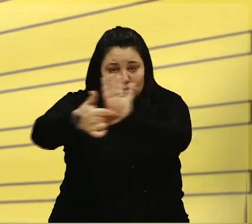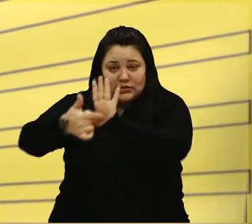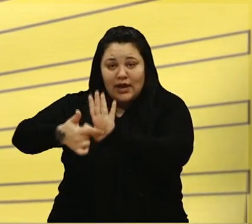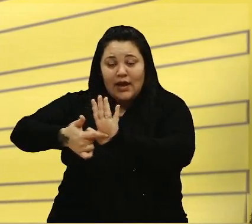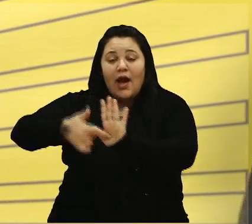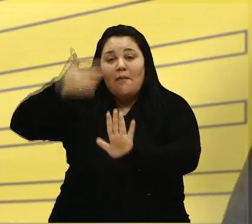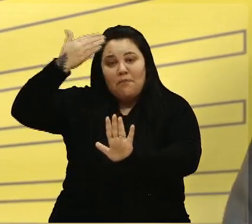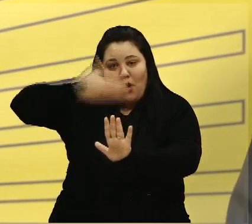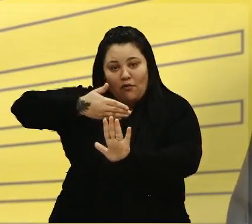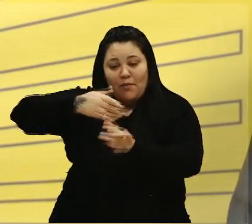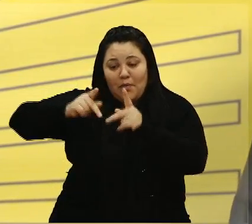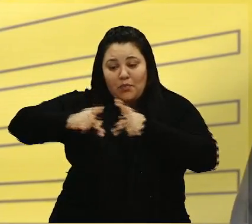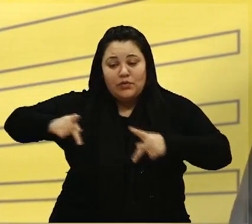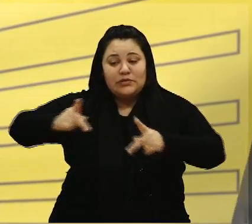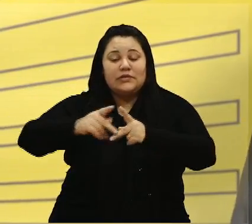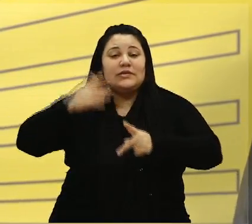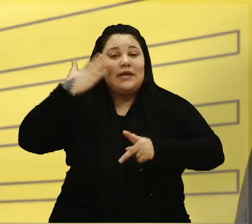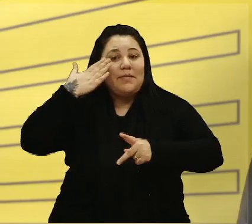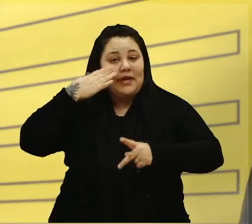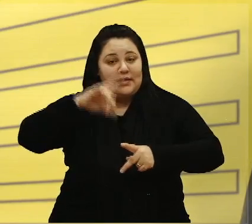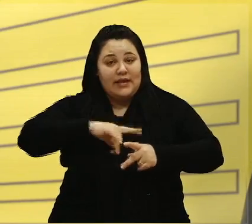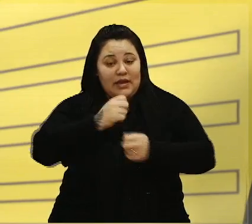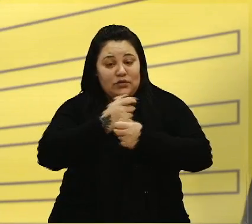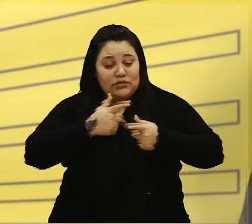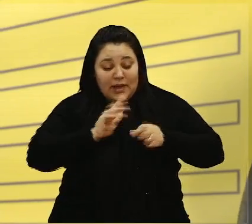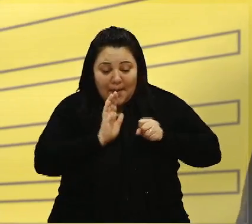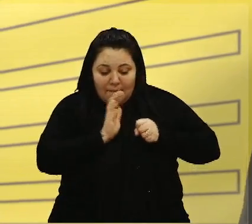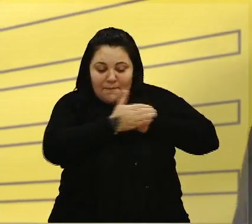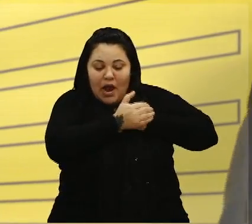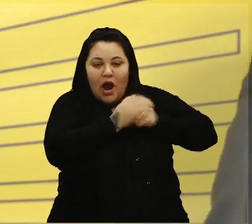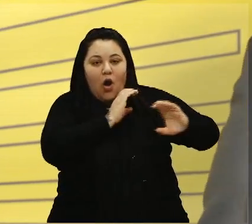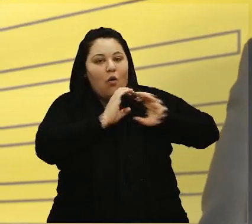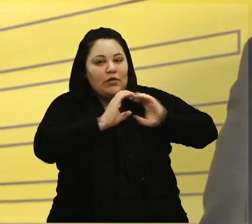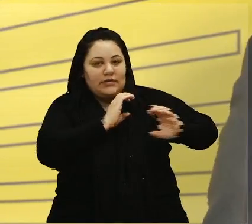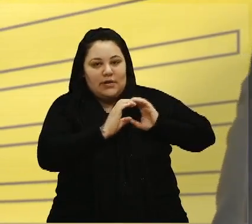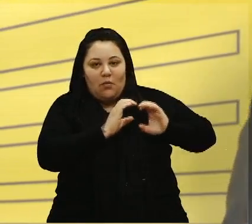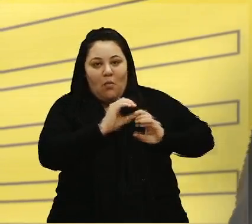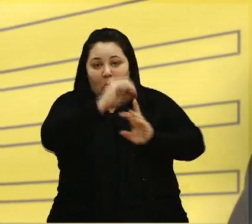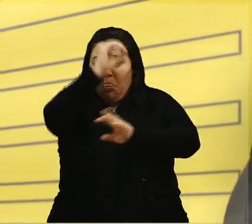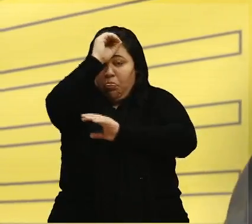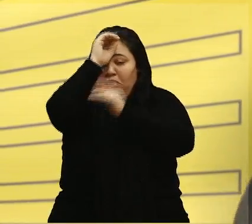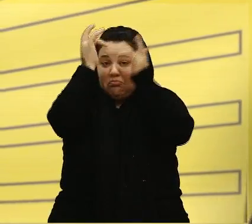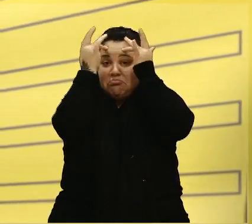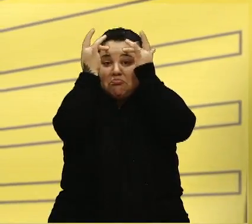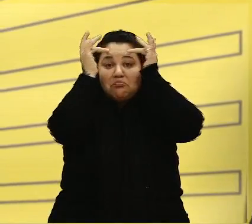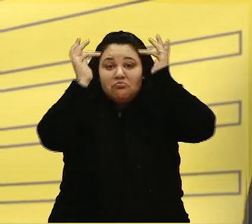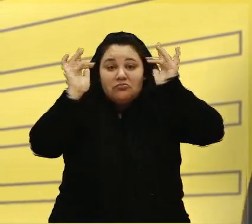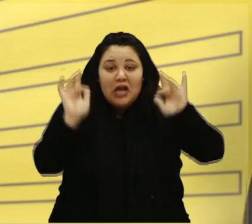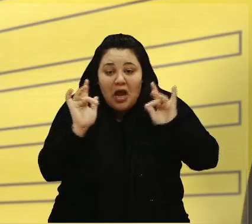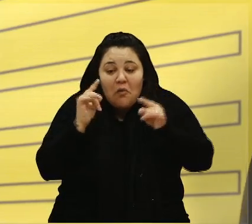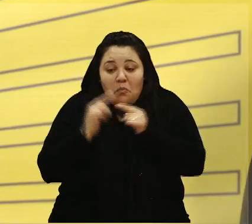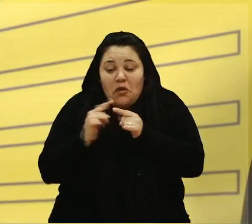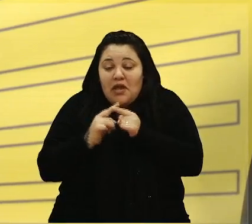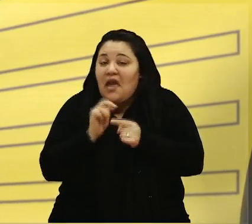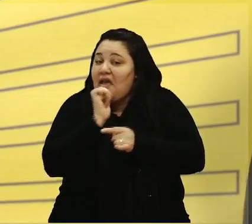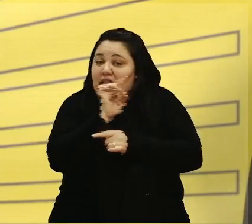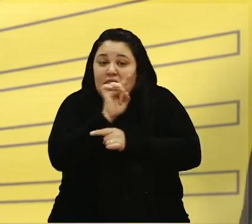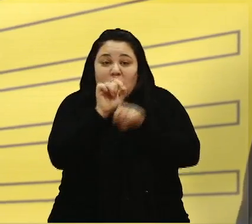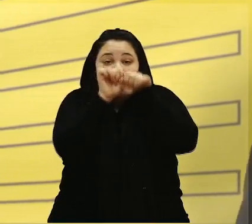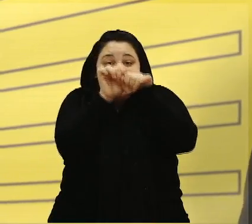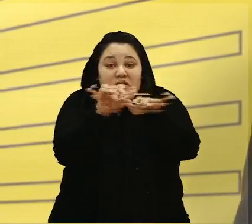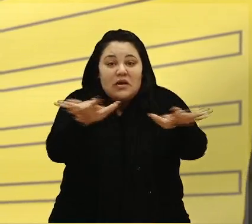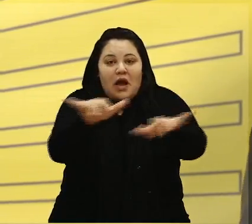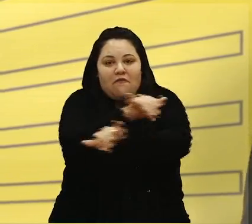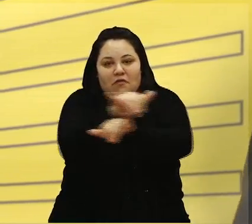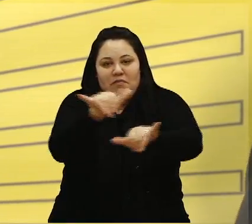uma situação que fica escondida da grande imprensa, que não se sabe qual é o motivo, por que motivo que ela não é exposta, né?